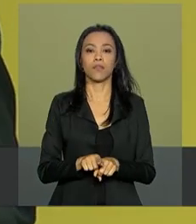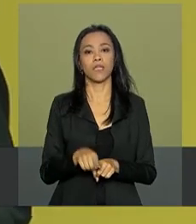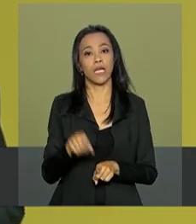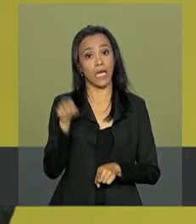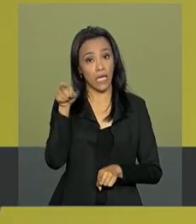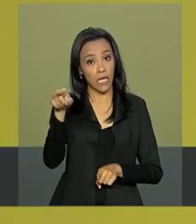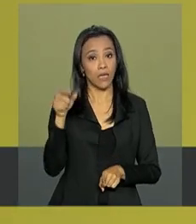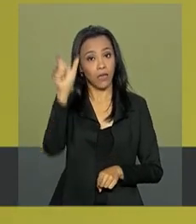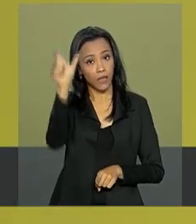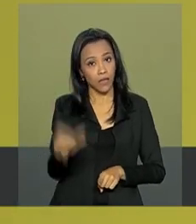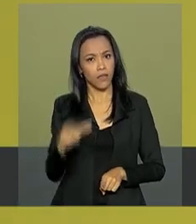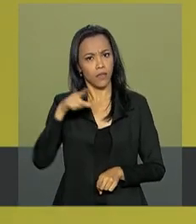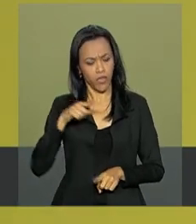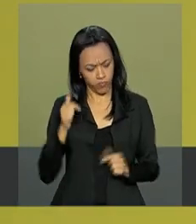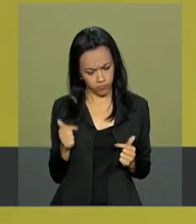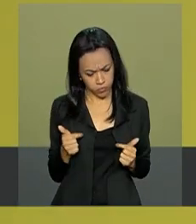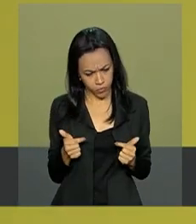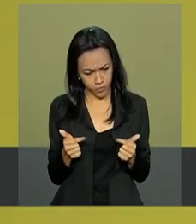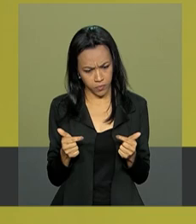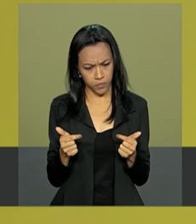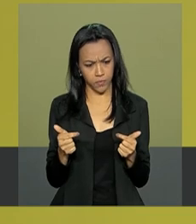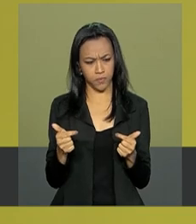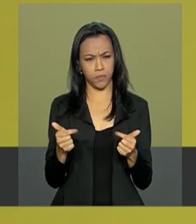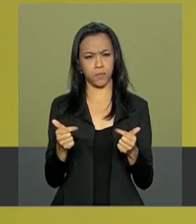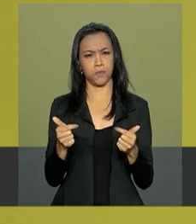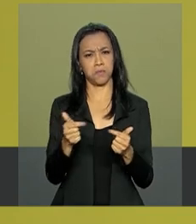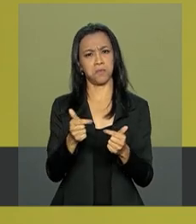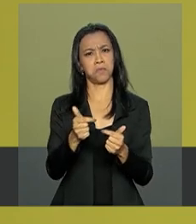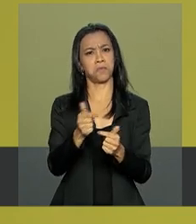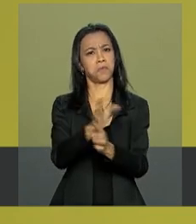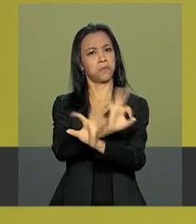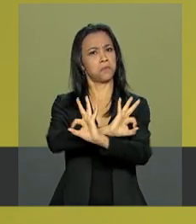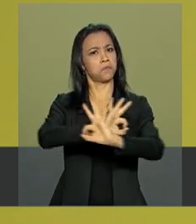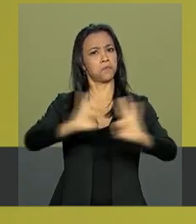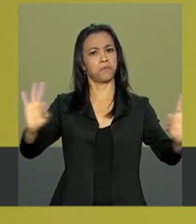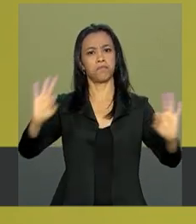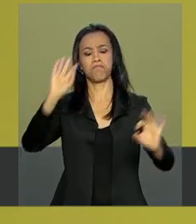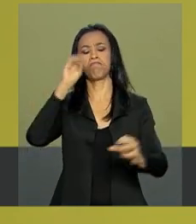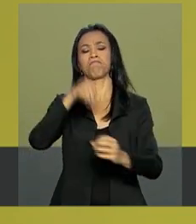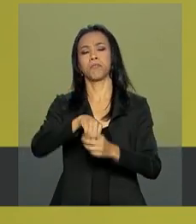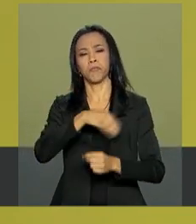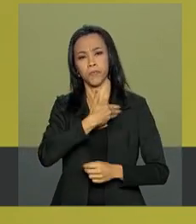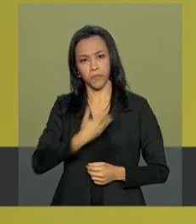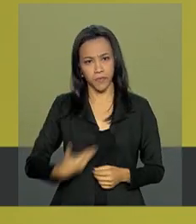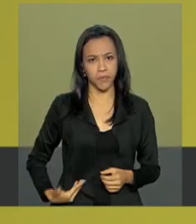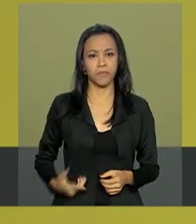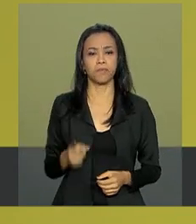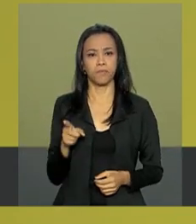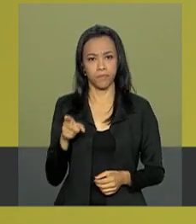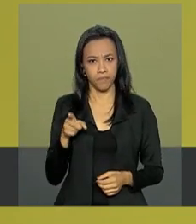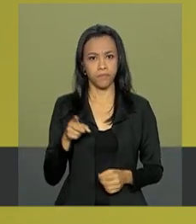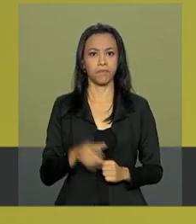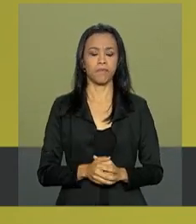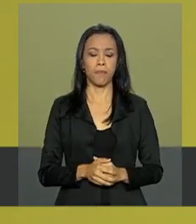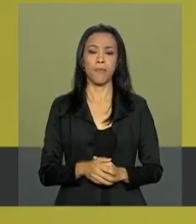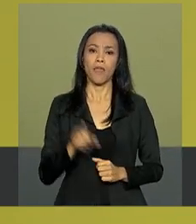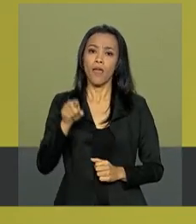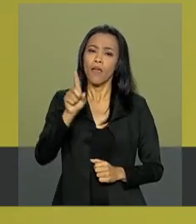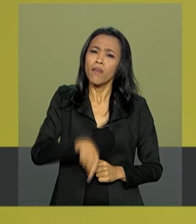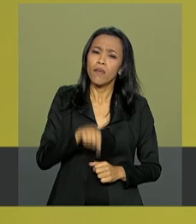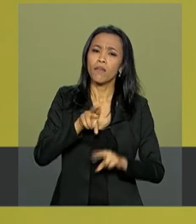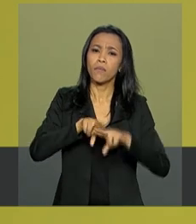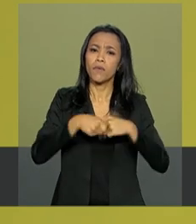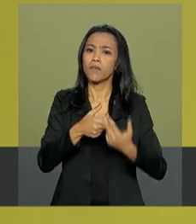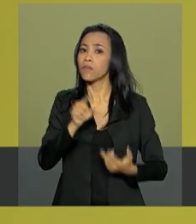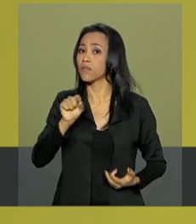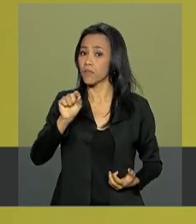teve uma ação extraordinária no governo. E essa extraordinariedade deriva precisamente do fato